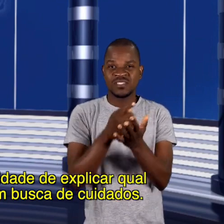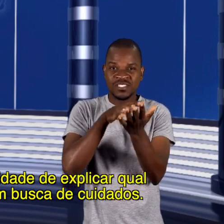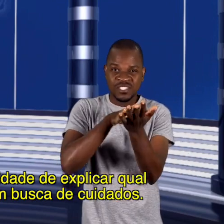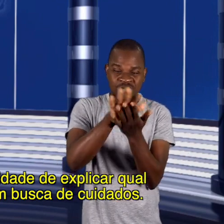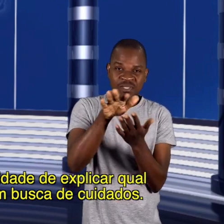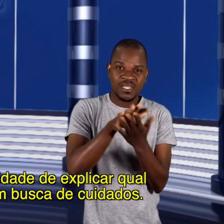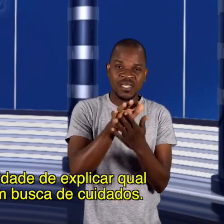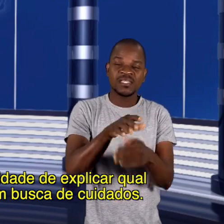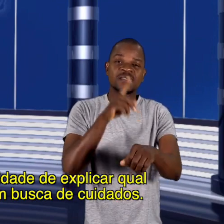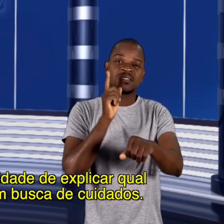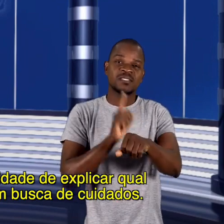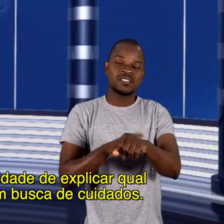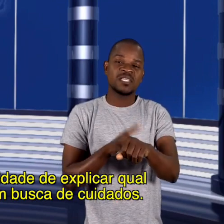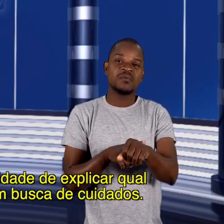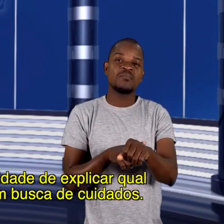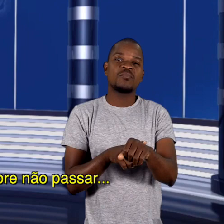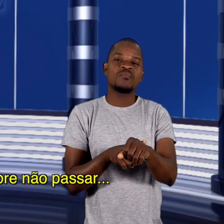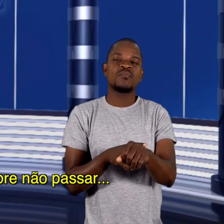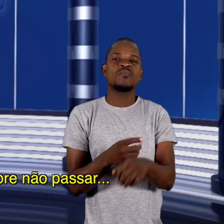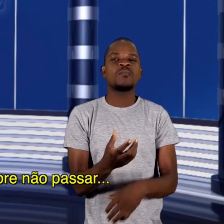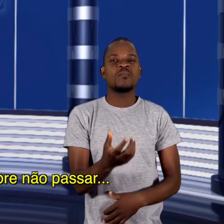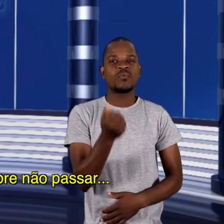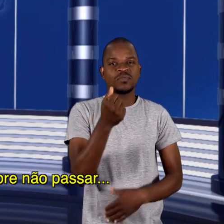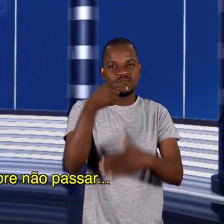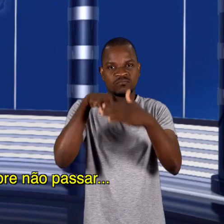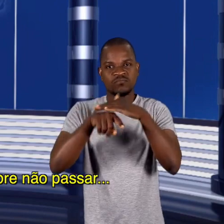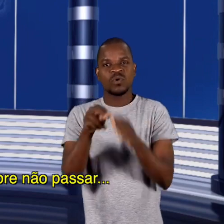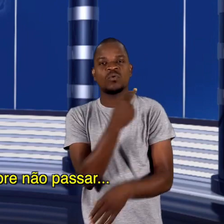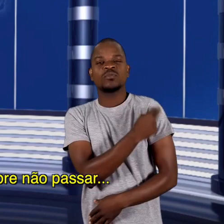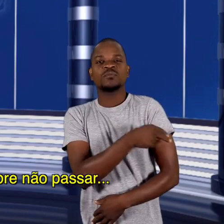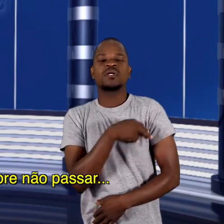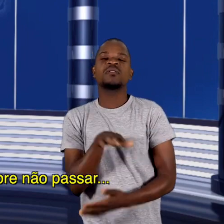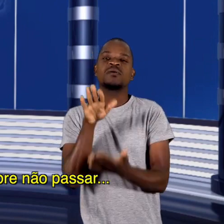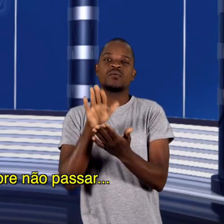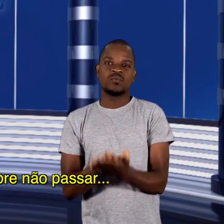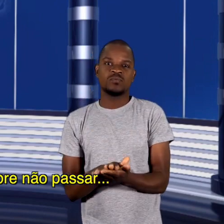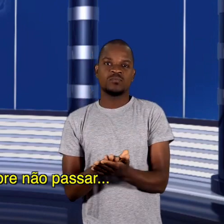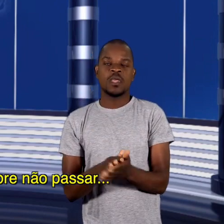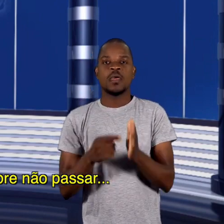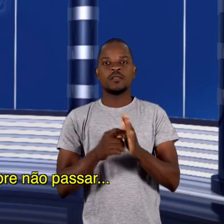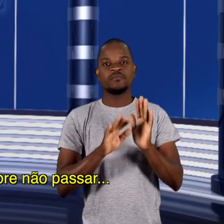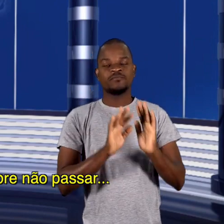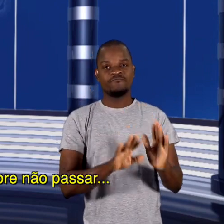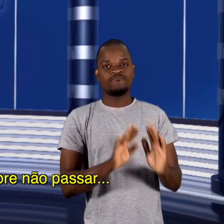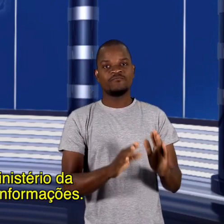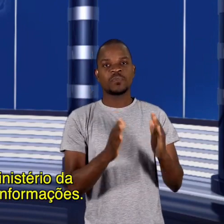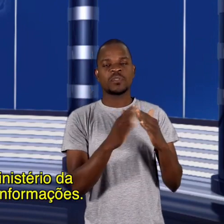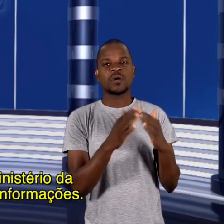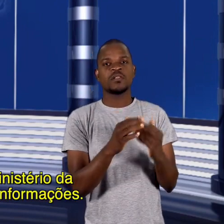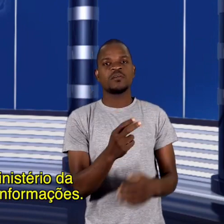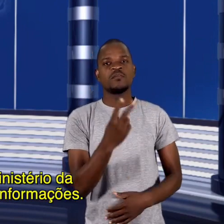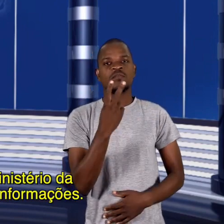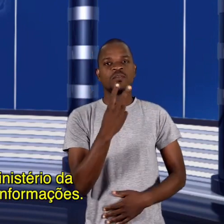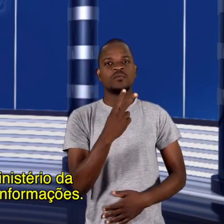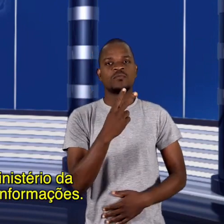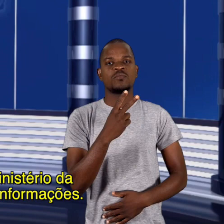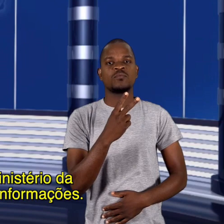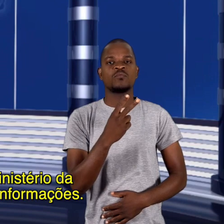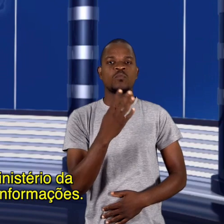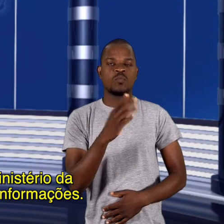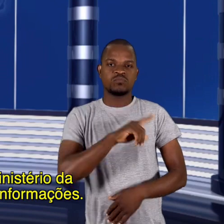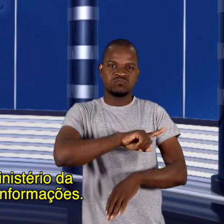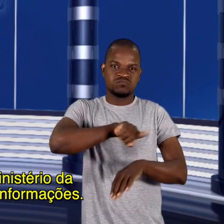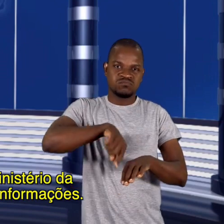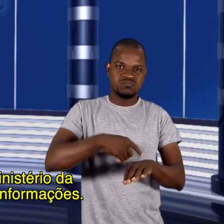saúde, a um hospital para ter este apelo. É passado 24 horas se a febre não passar, 72 horas. Então, todo este tipo de informação é